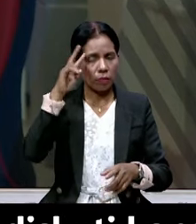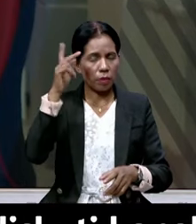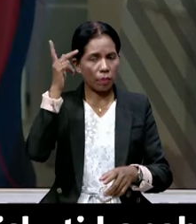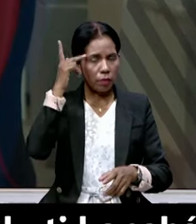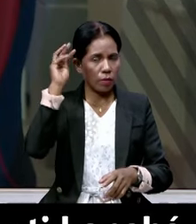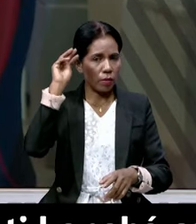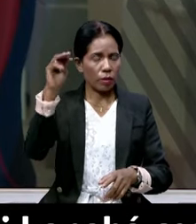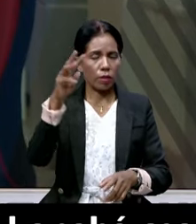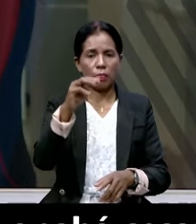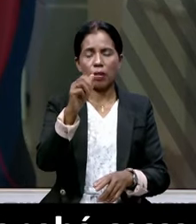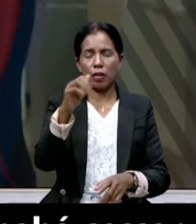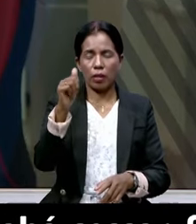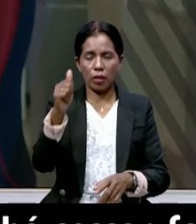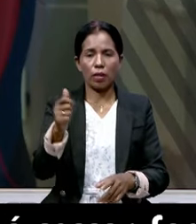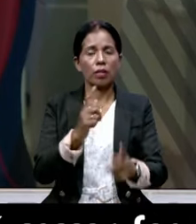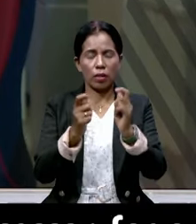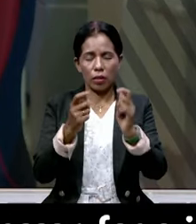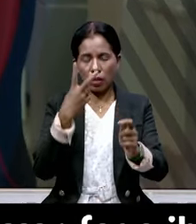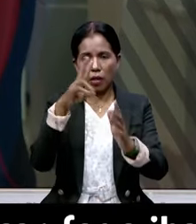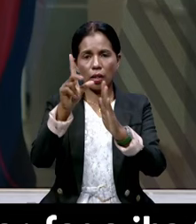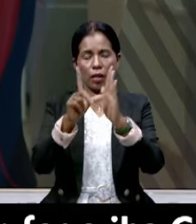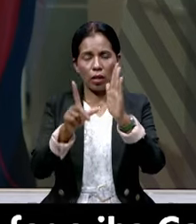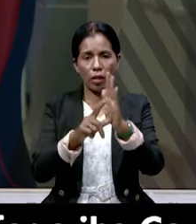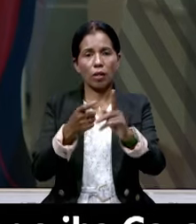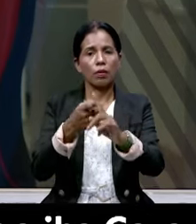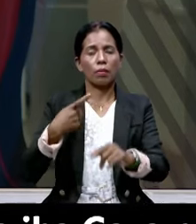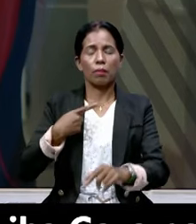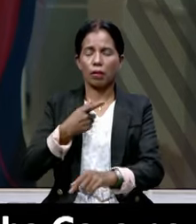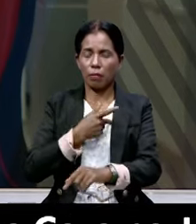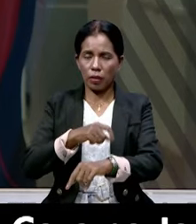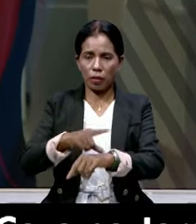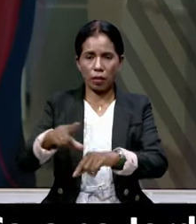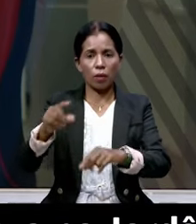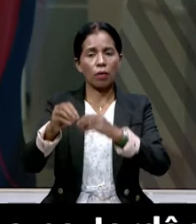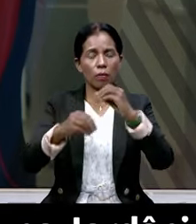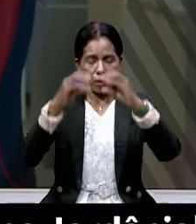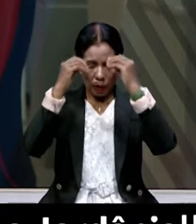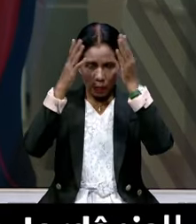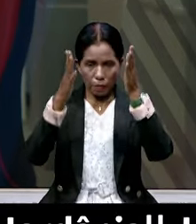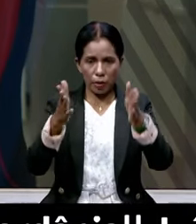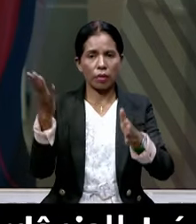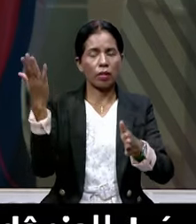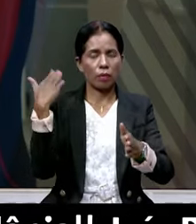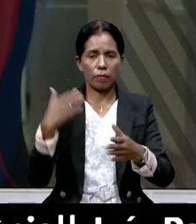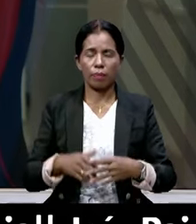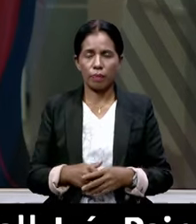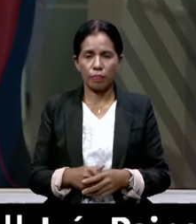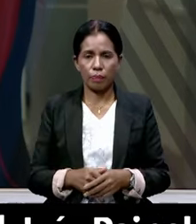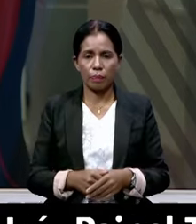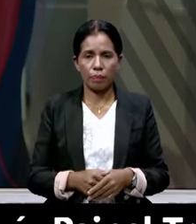vice-primeiro-ministro Mariano Asanami Sabino, se tetu rezolusaun se Parlamentu Nacional, kona ba ex-profesor kontratadu sira.